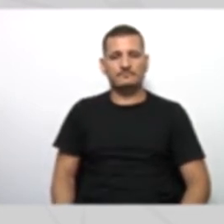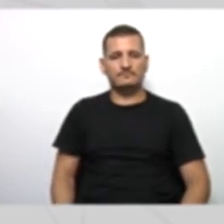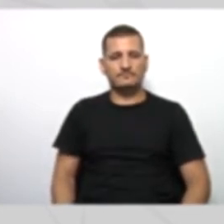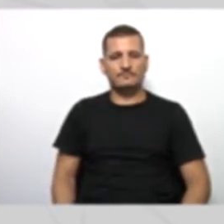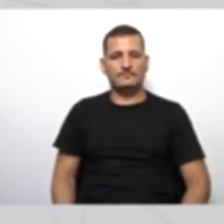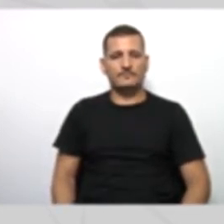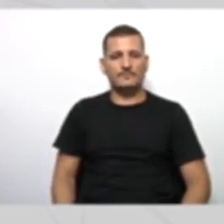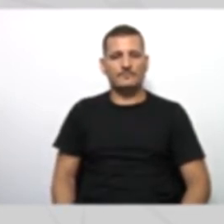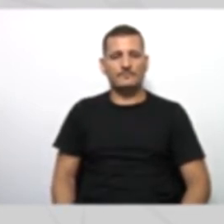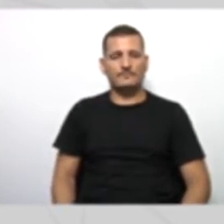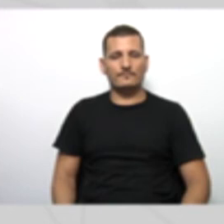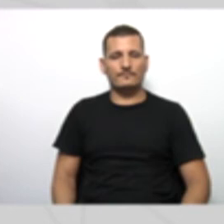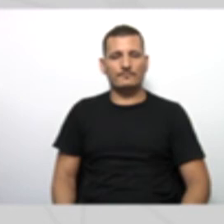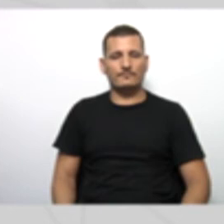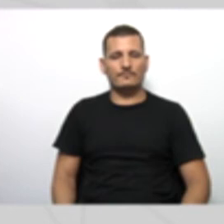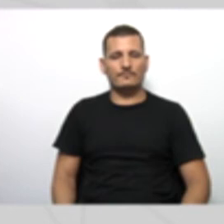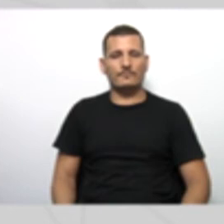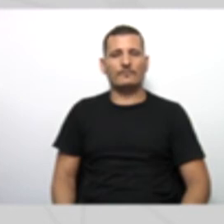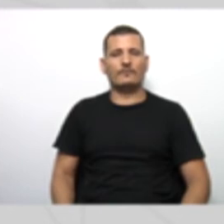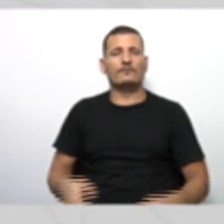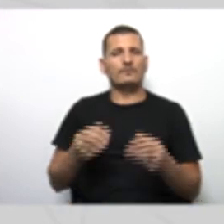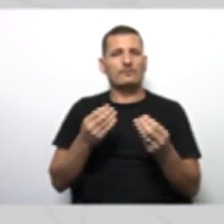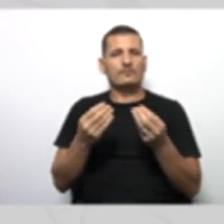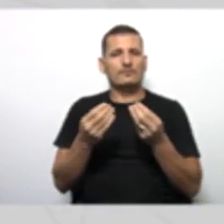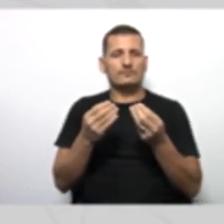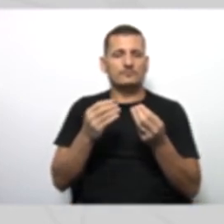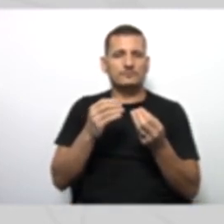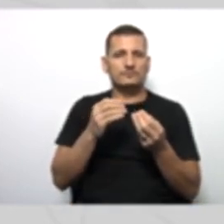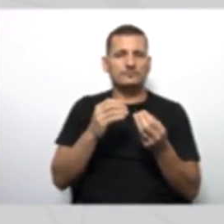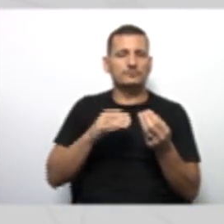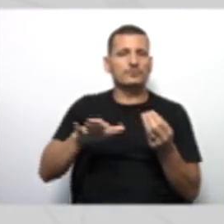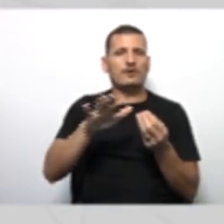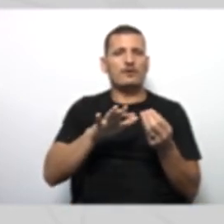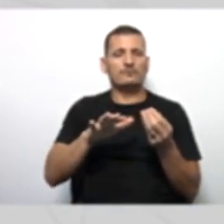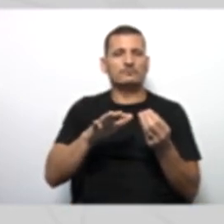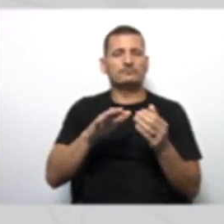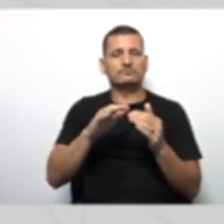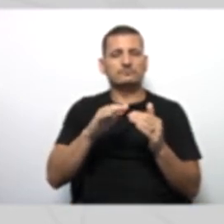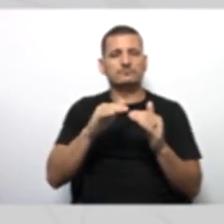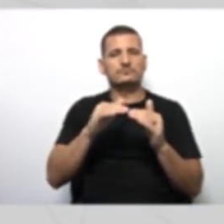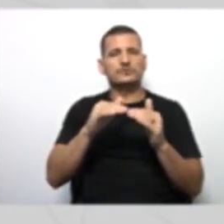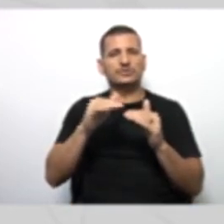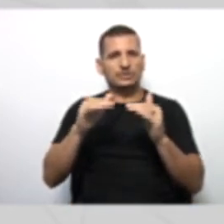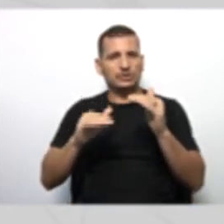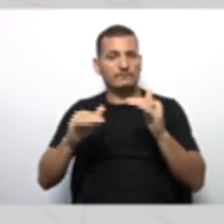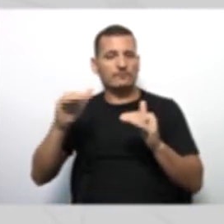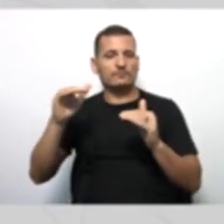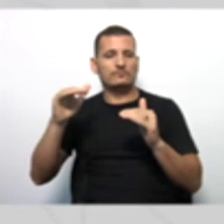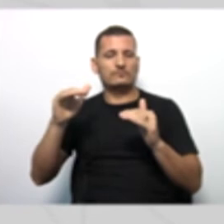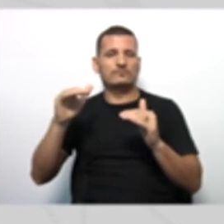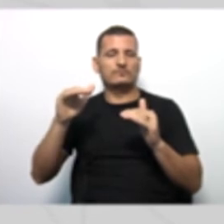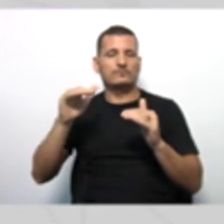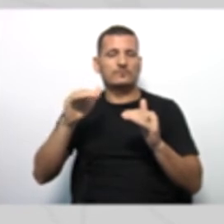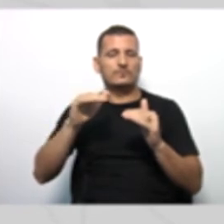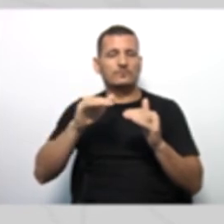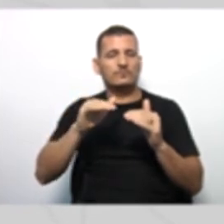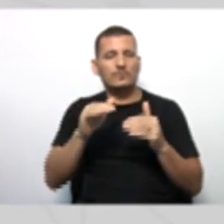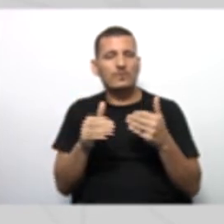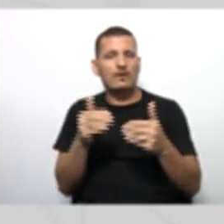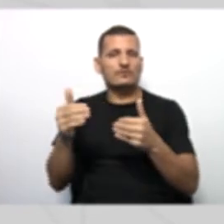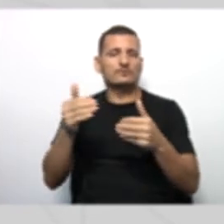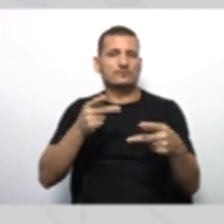gerente de projeto, quanto maior conhecimento ele tiver da empresa, dos processos, da organização, do produto, quando ele tiver quanto maior o inserimento